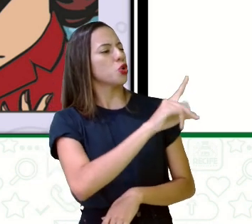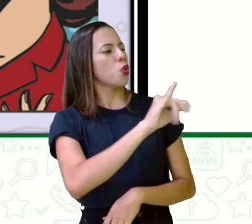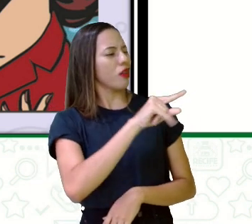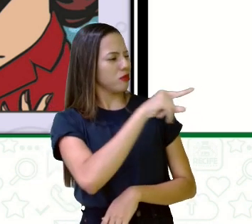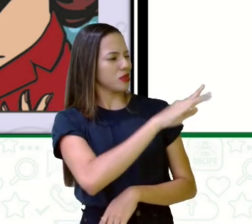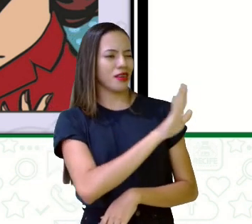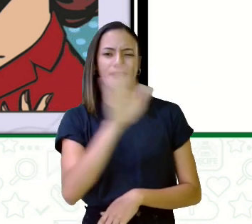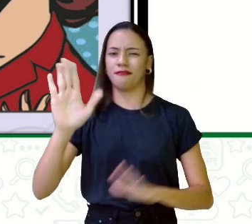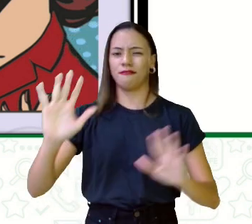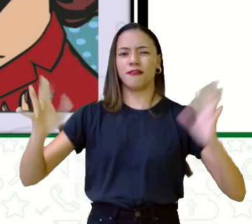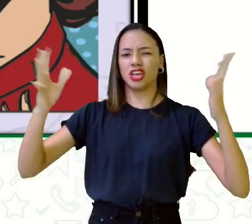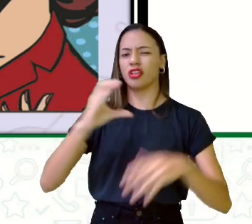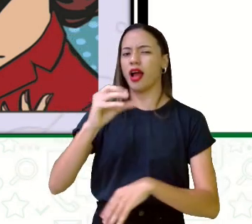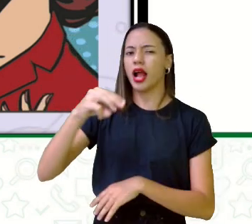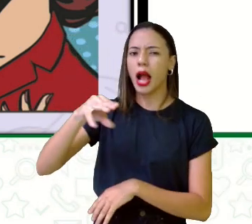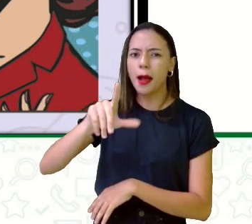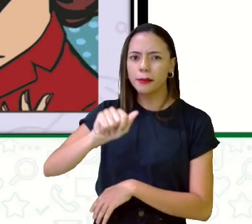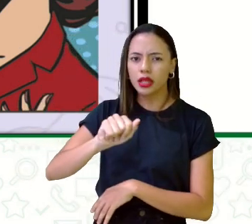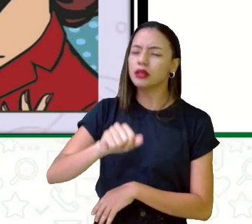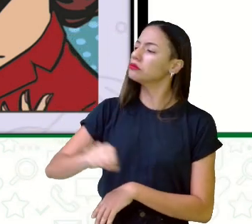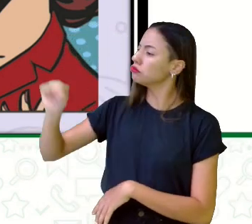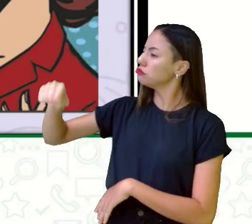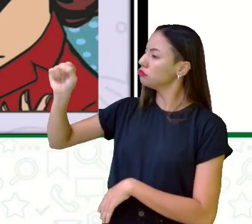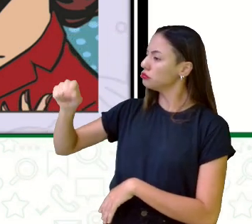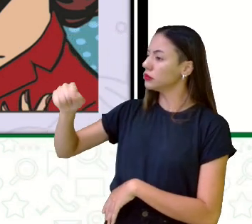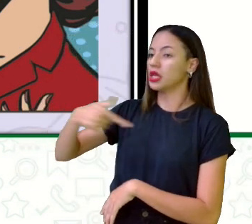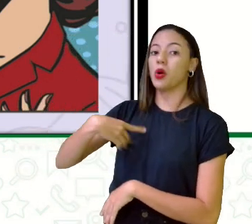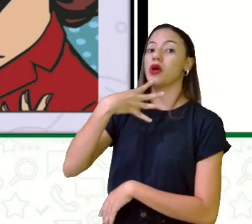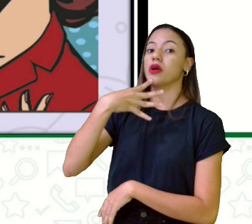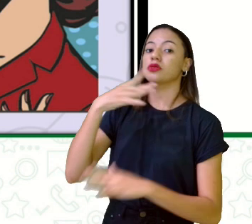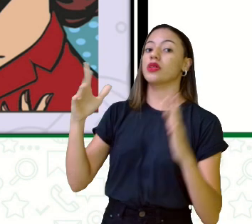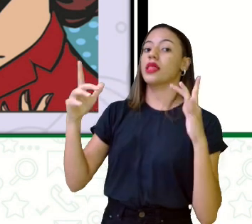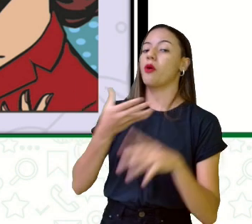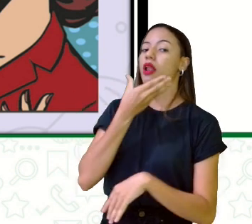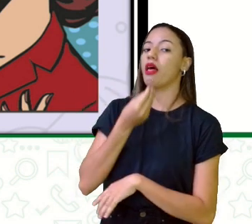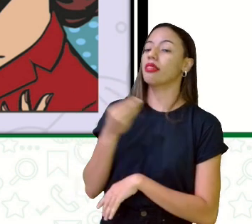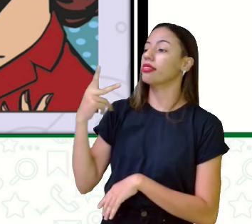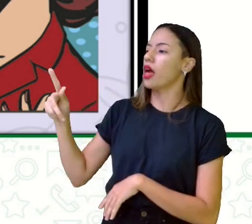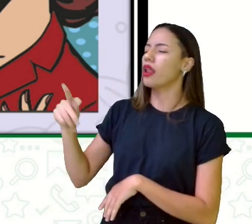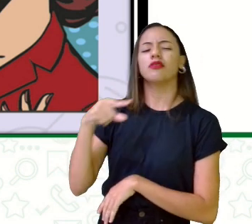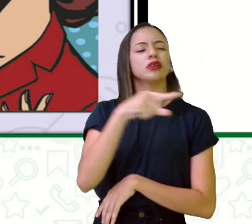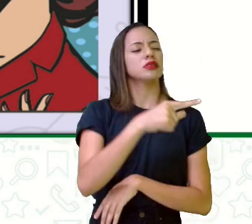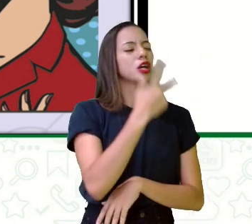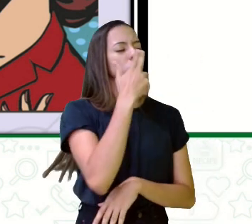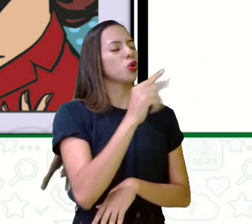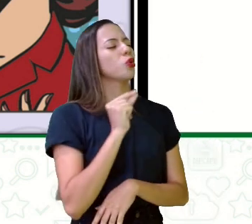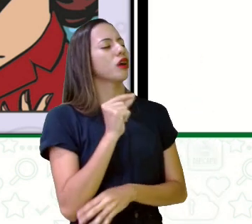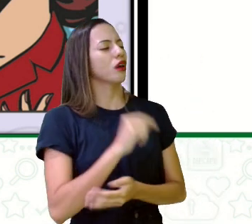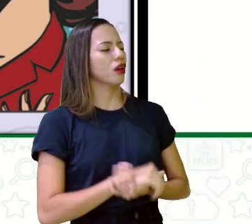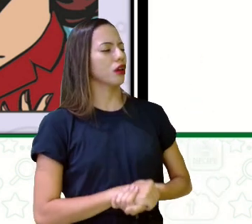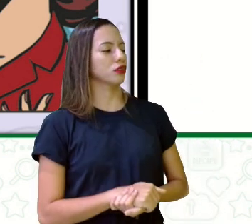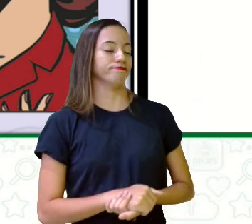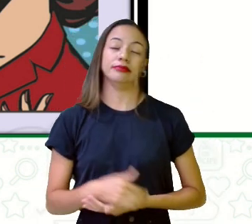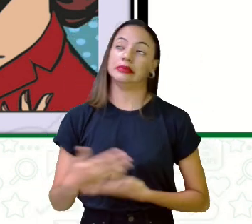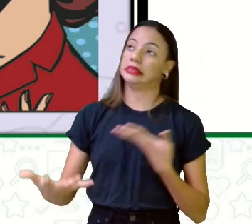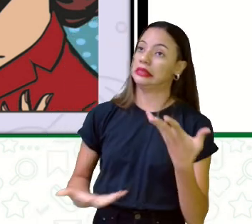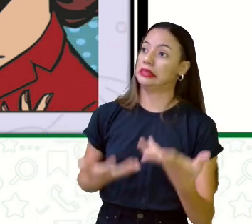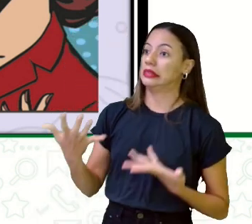Camila? Fui, Ana, e conheci o namorado dela. E o que você achou? Não sei